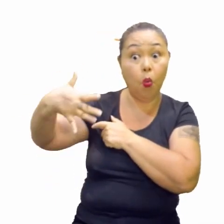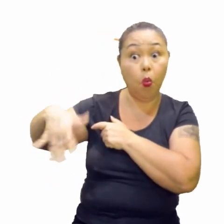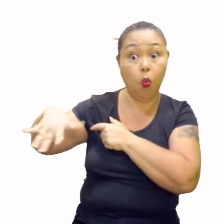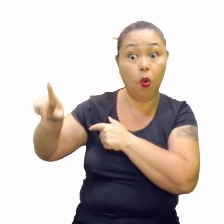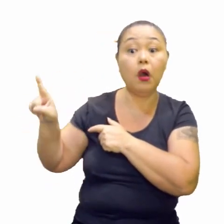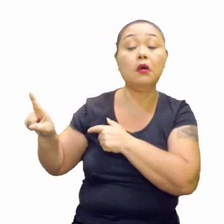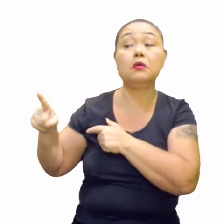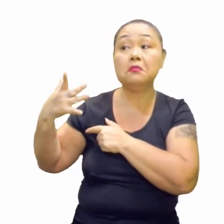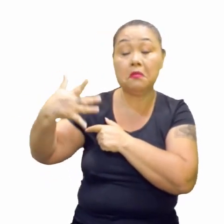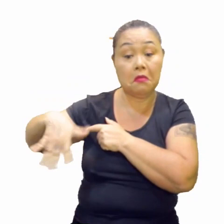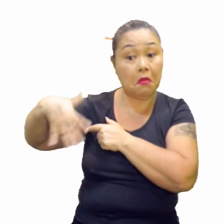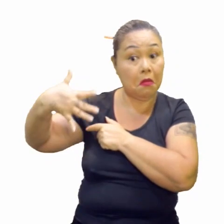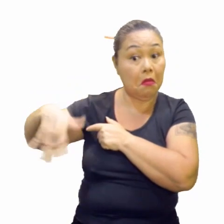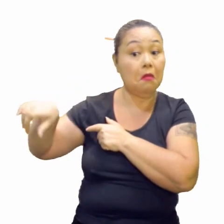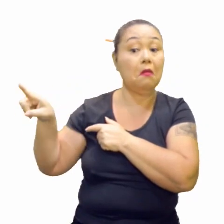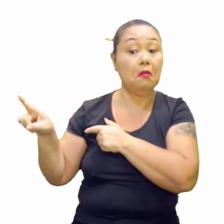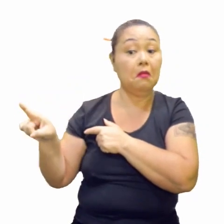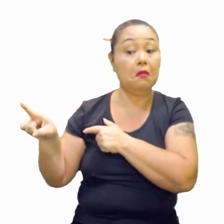mesmo.